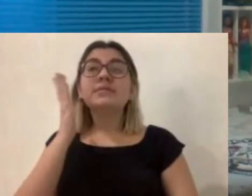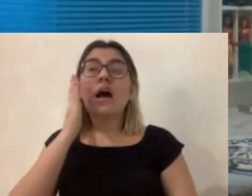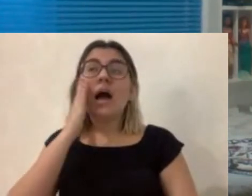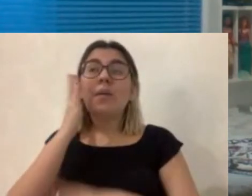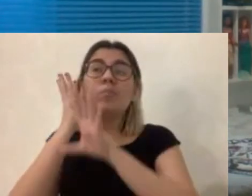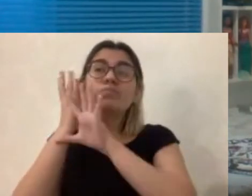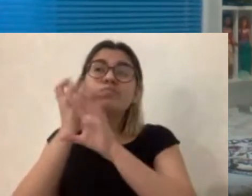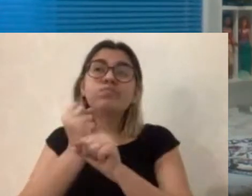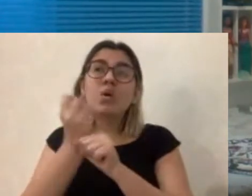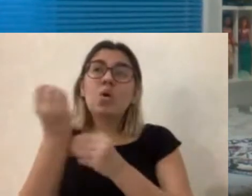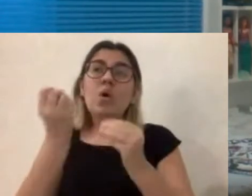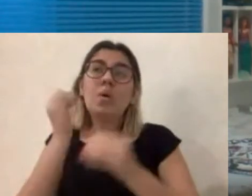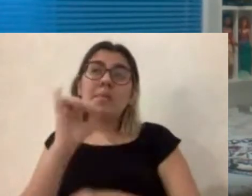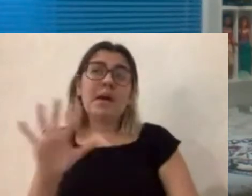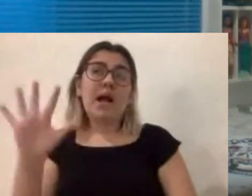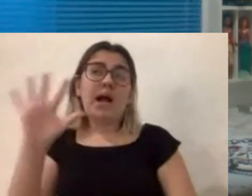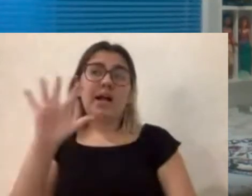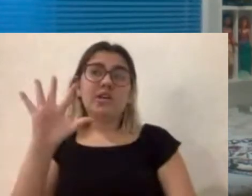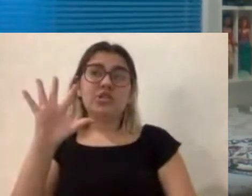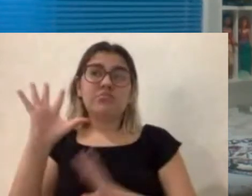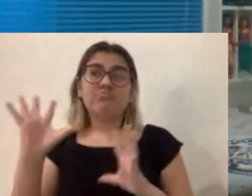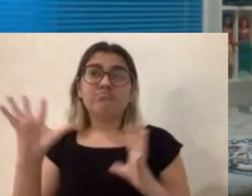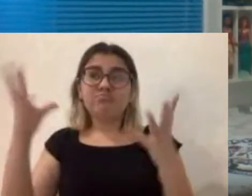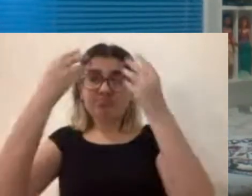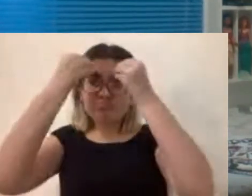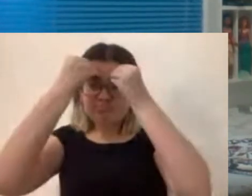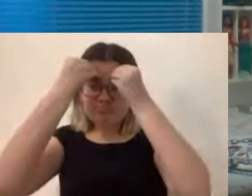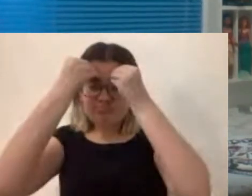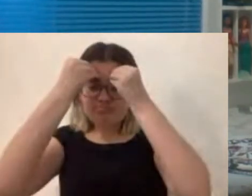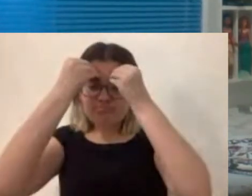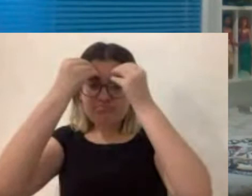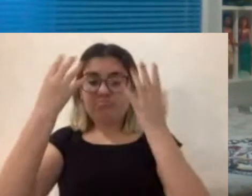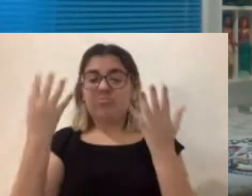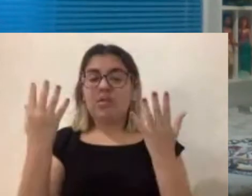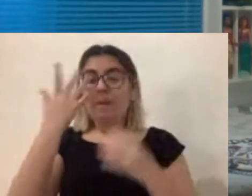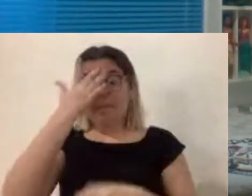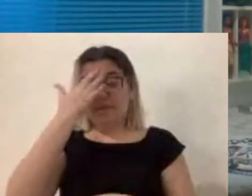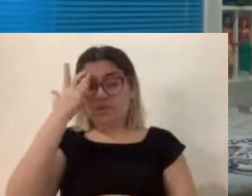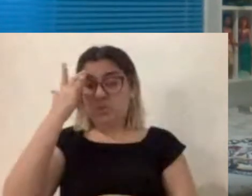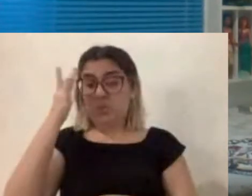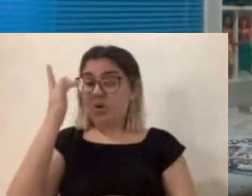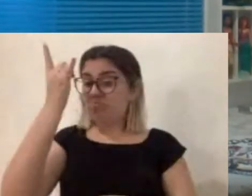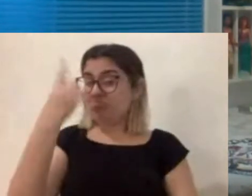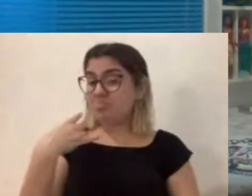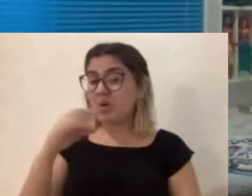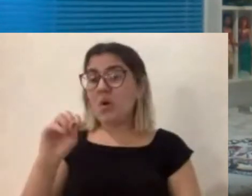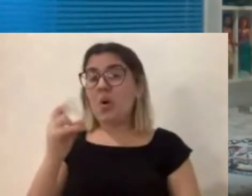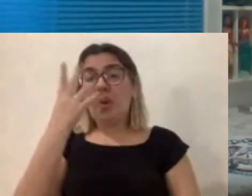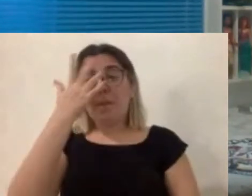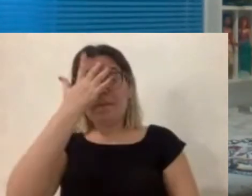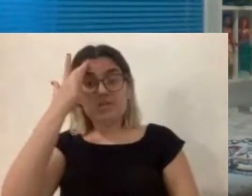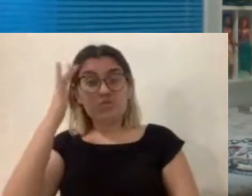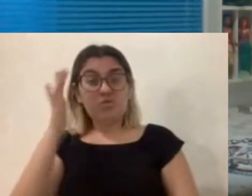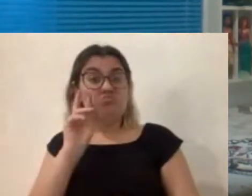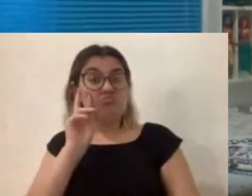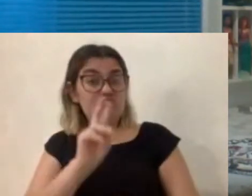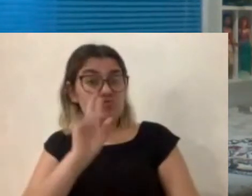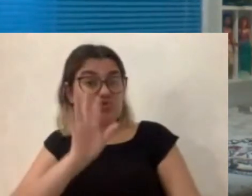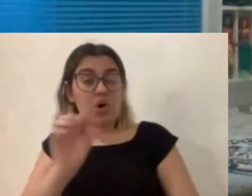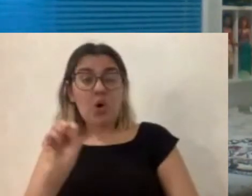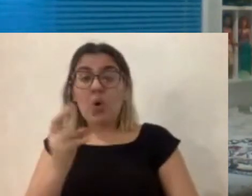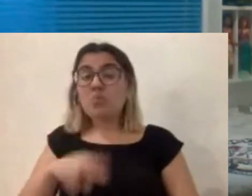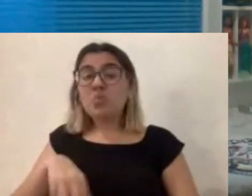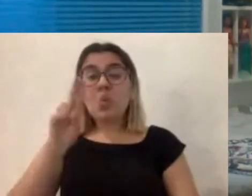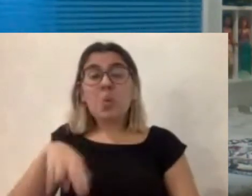enxergante ou não, ou que nunca enxergou, ou que deixou de enxergar, e que esse repertório imagético ele é tão rico e tão importante